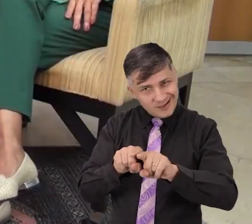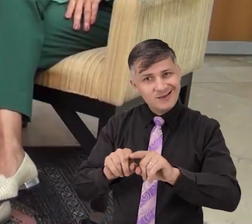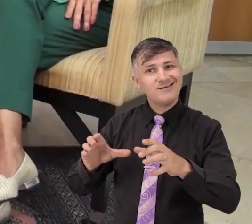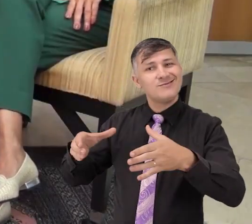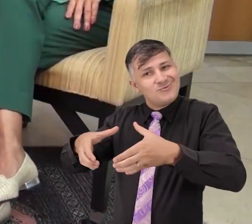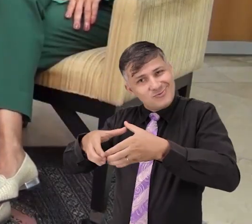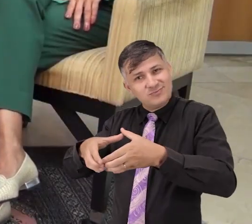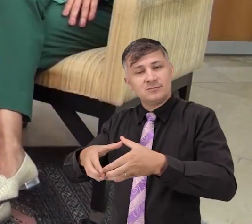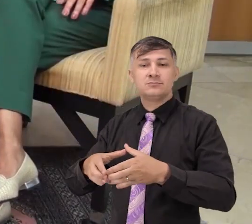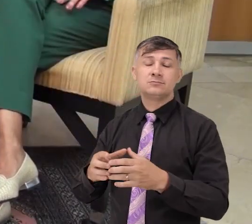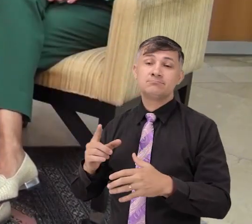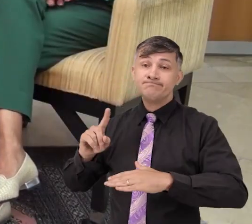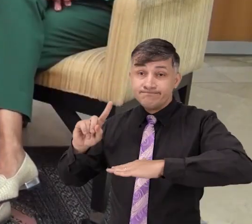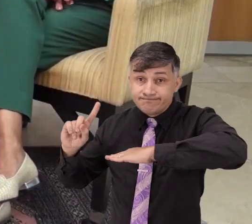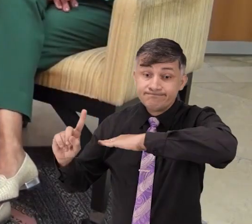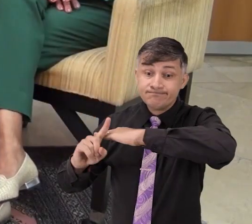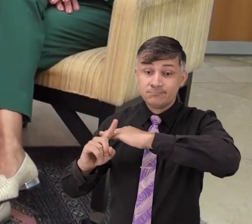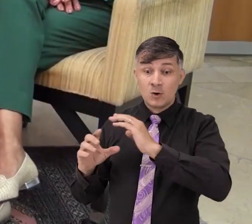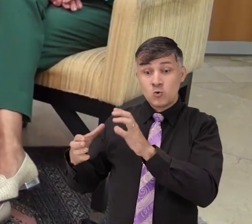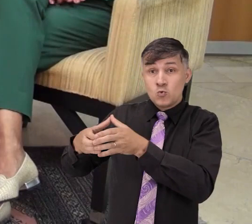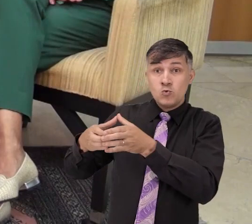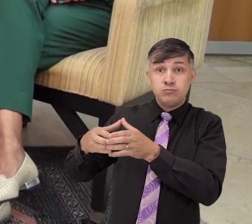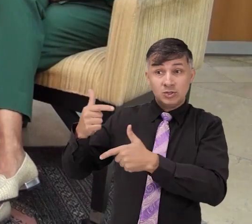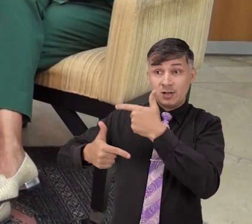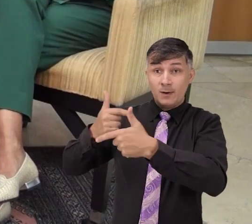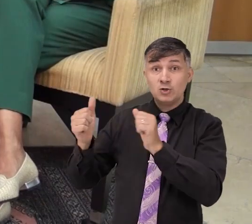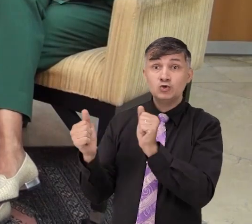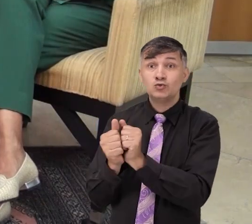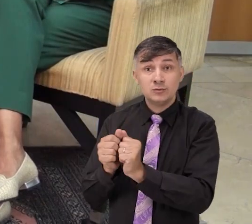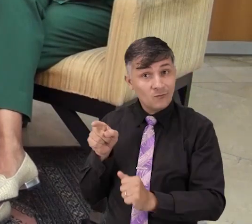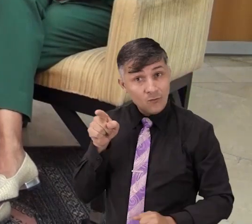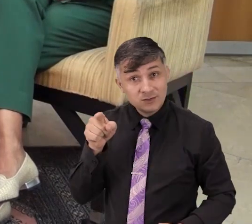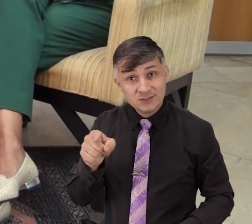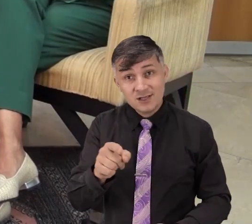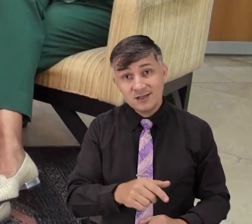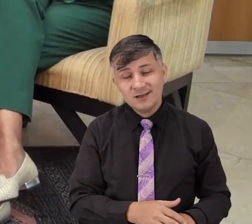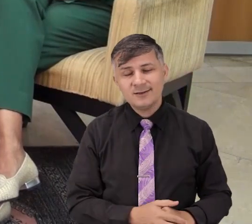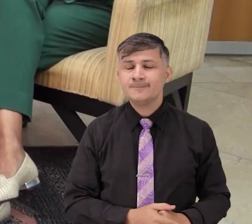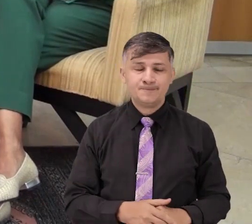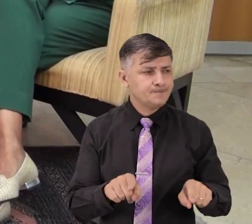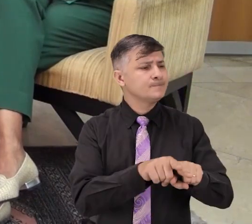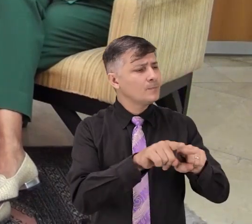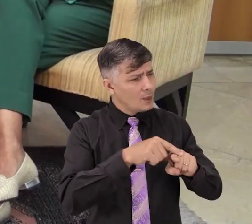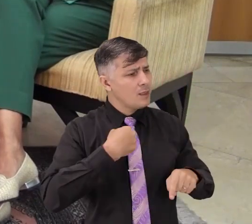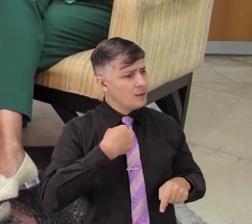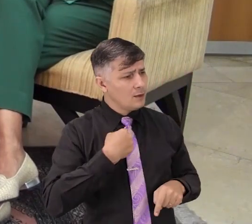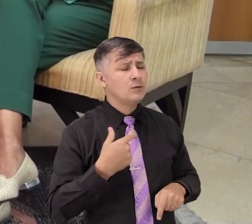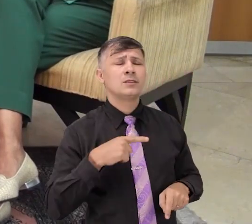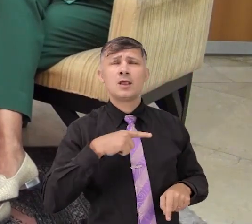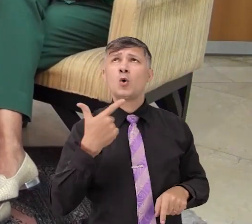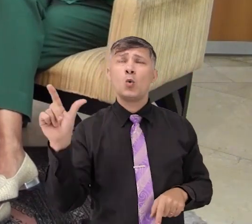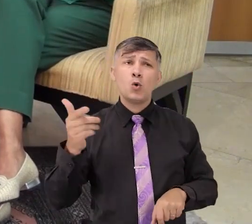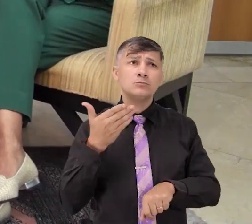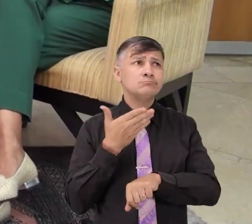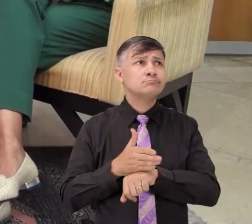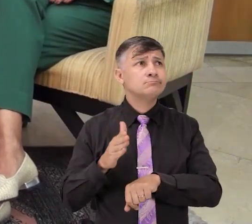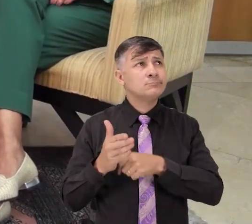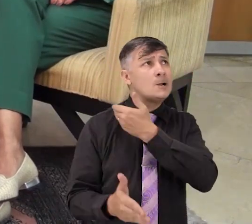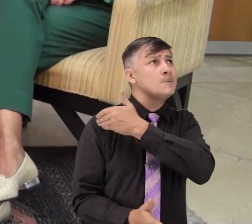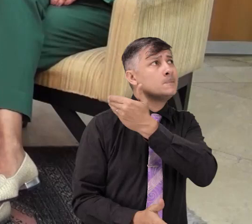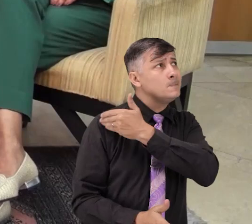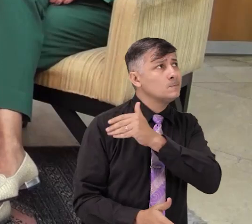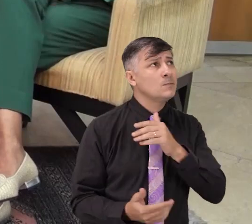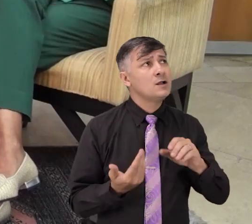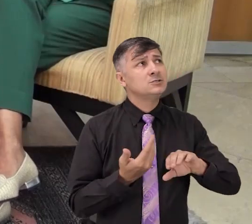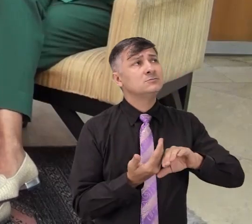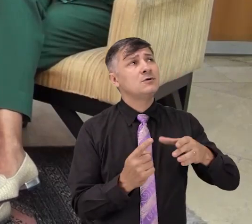incluiria mais uma situação de exclusão, mais um item responsável pela, vamos dizer assim, um